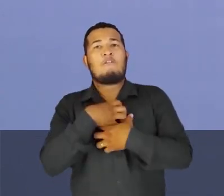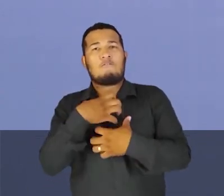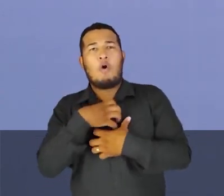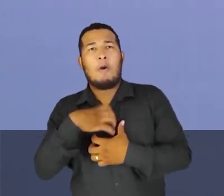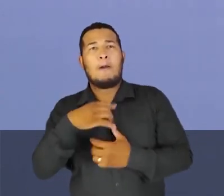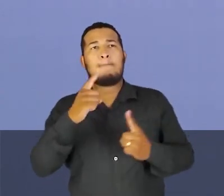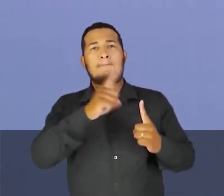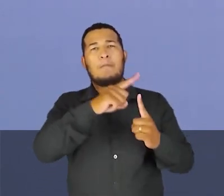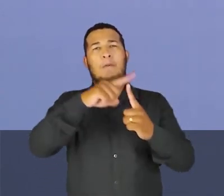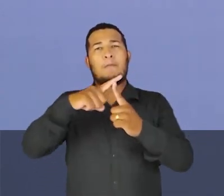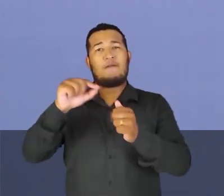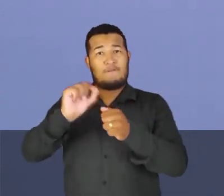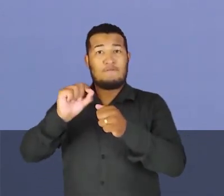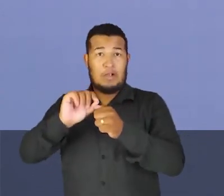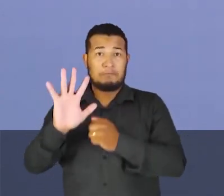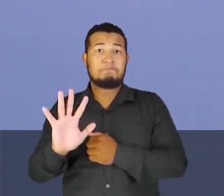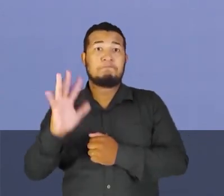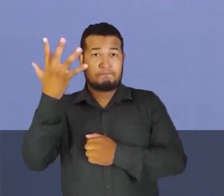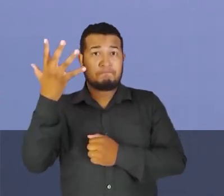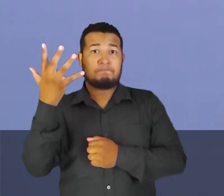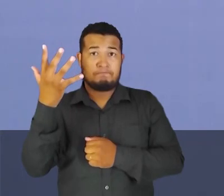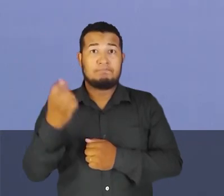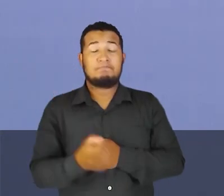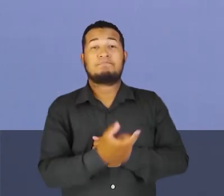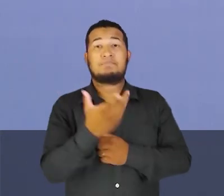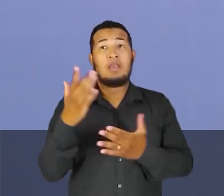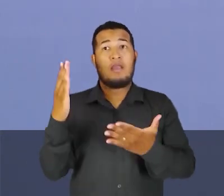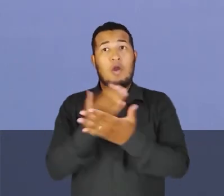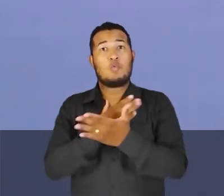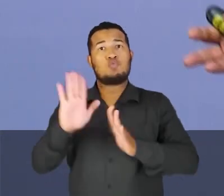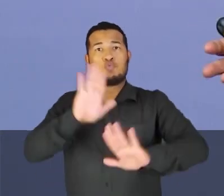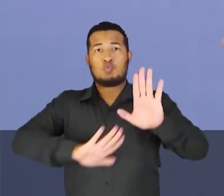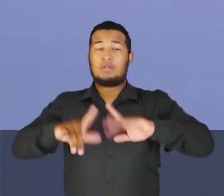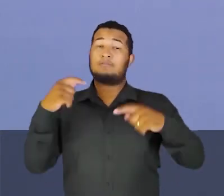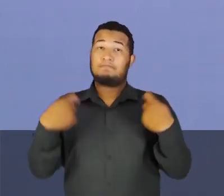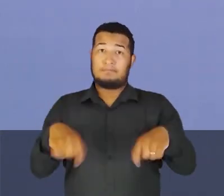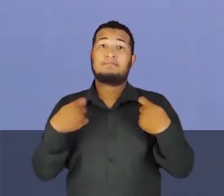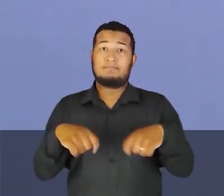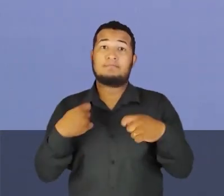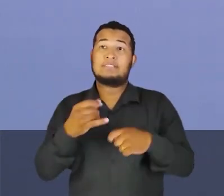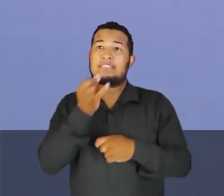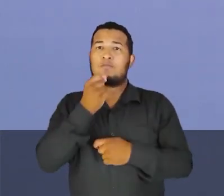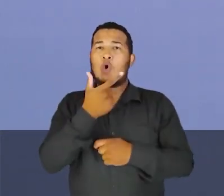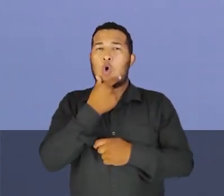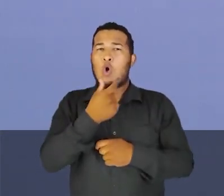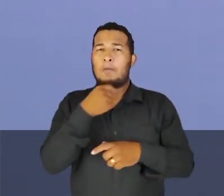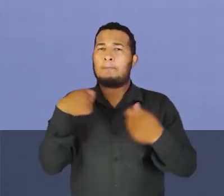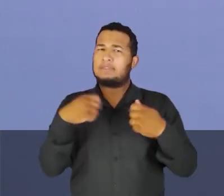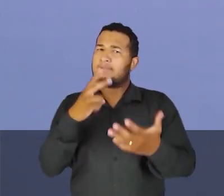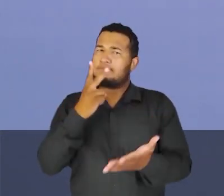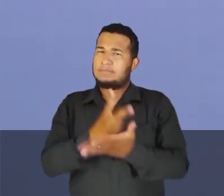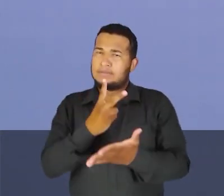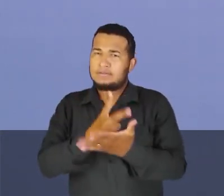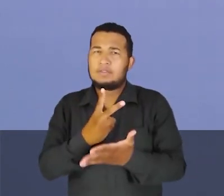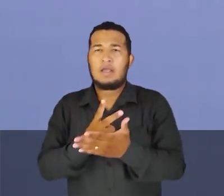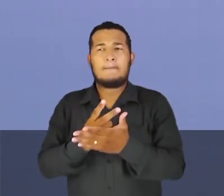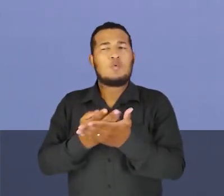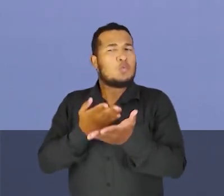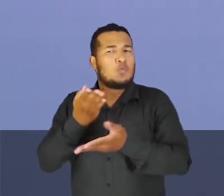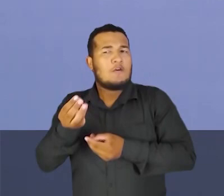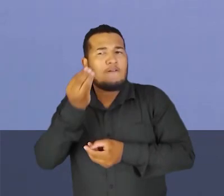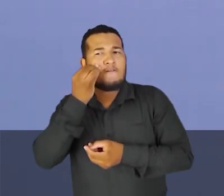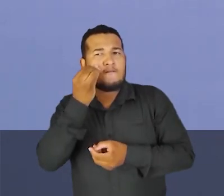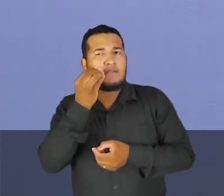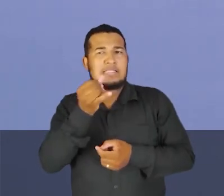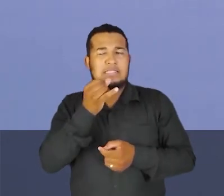formas de ser realizados, no caso, várias formas cirúrgicas, e alguns cuidados devem ser tomados, né? O homem tem que verificar, e a mulher também, se